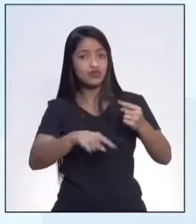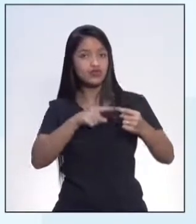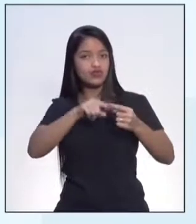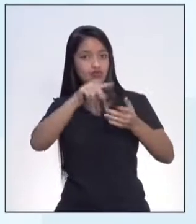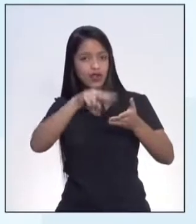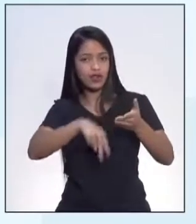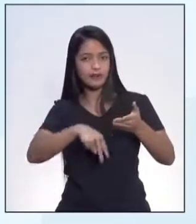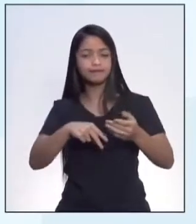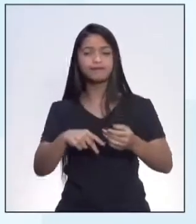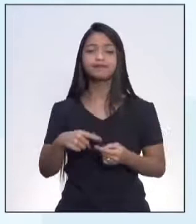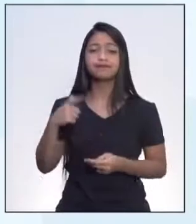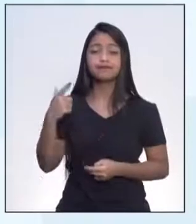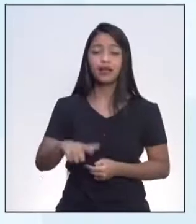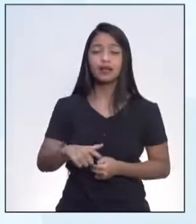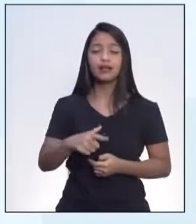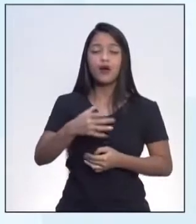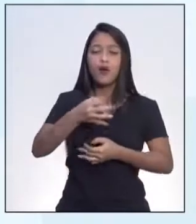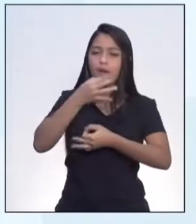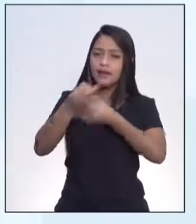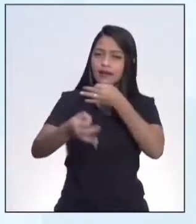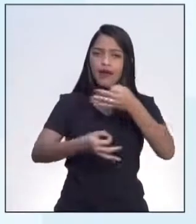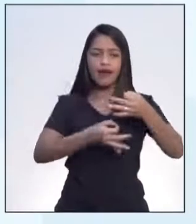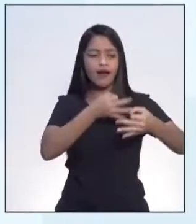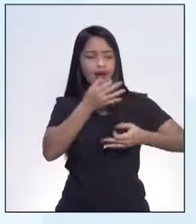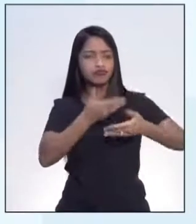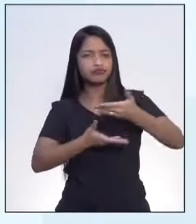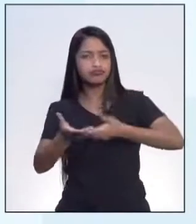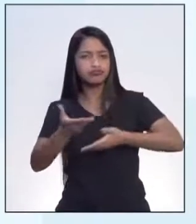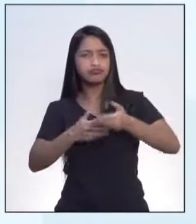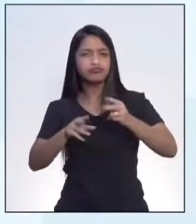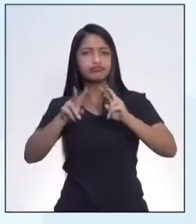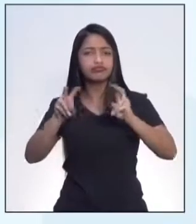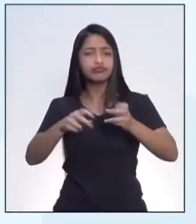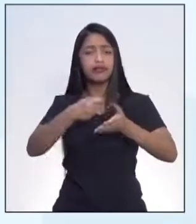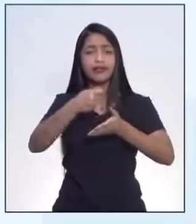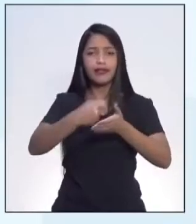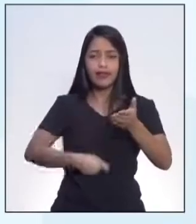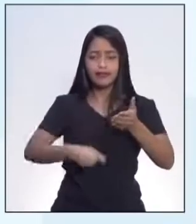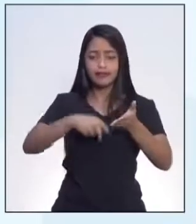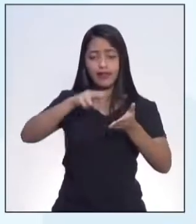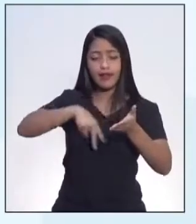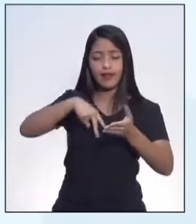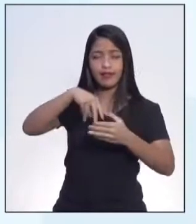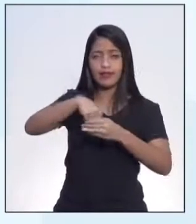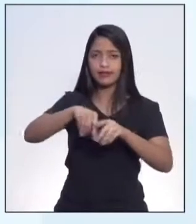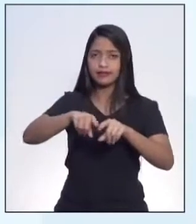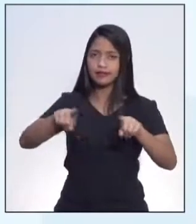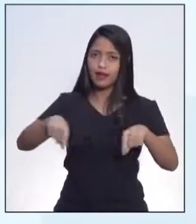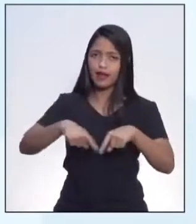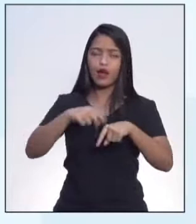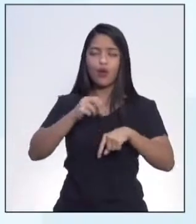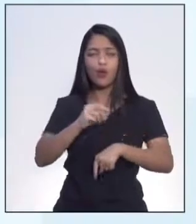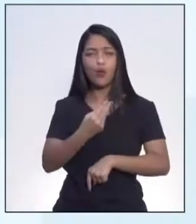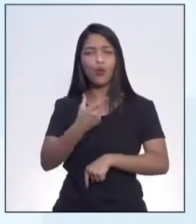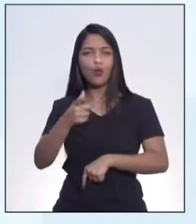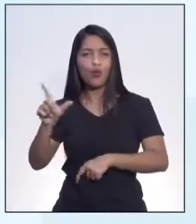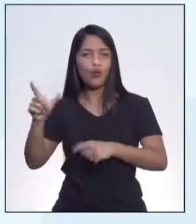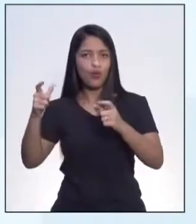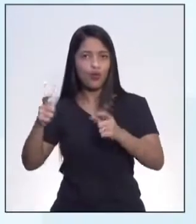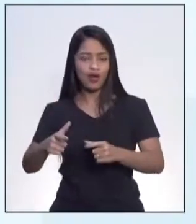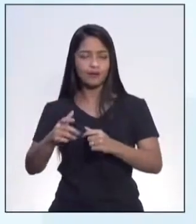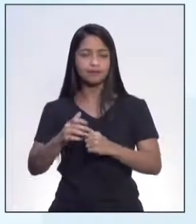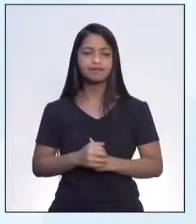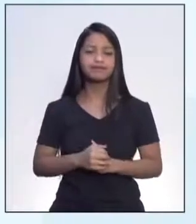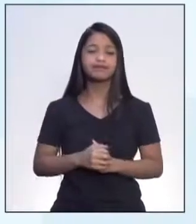da troca de opiniões e informações sobre textos lidos na sala de aula e em outros ambientes. Habilidade 14, produzir textos